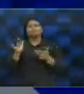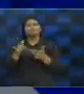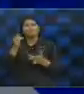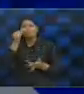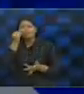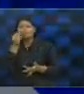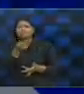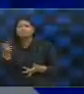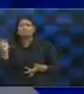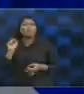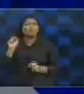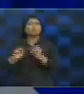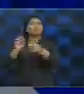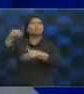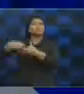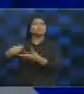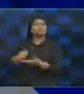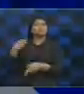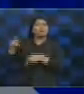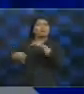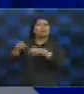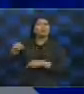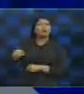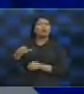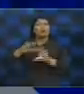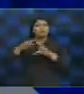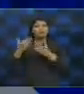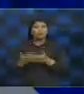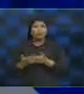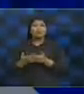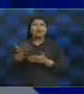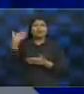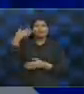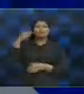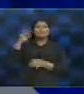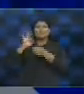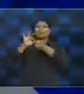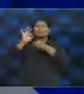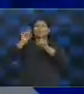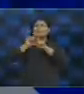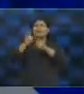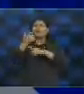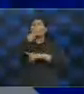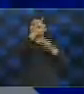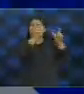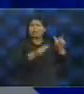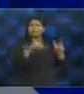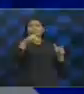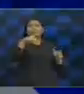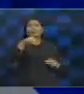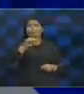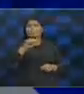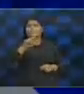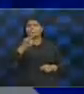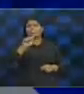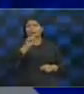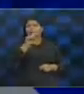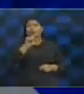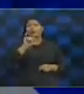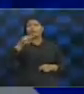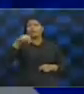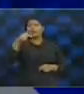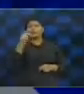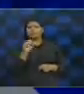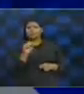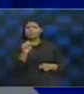alta, 7,6, foi uma escola muito humilde, de um bairro muito humilde, que é o Mauazinho, uma comunidade do Mauazinho muito humilde. Vila da